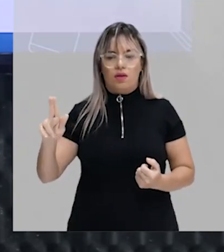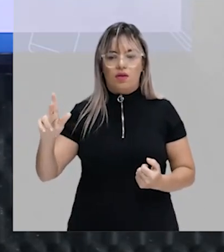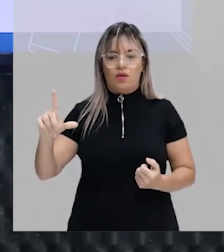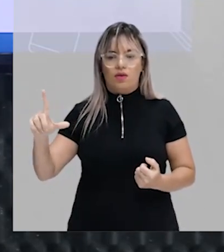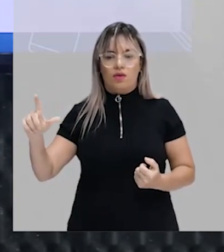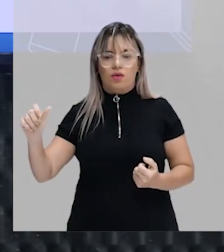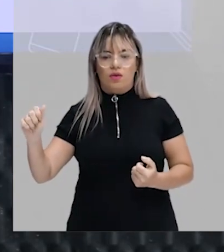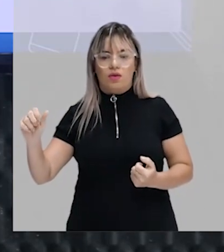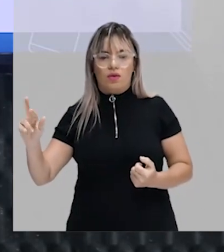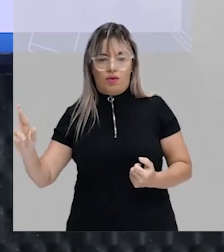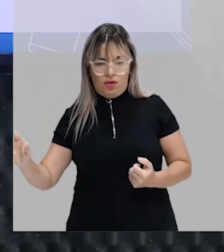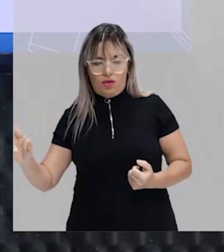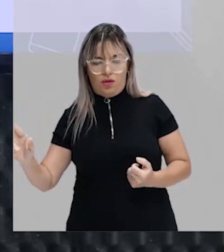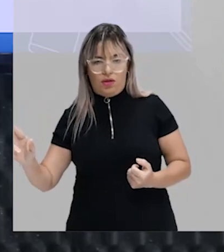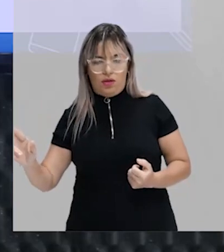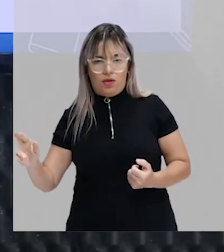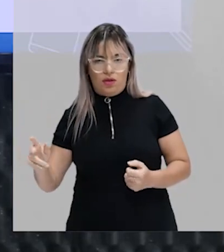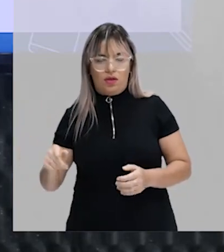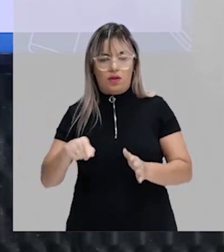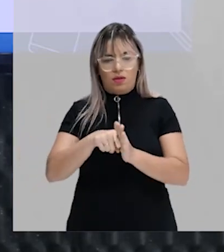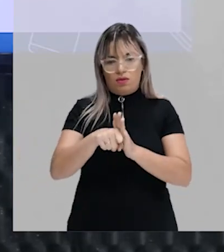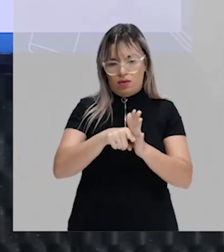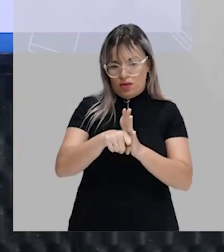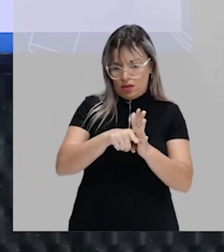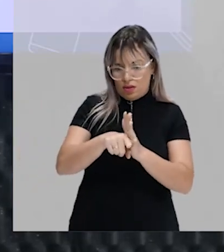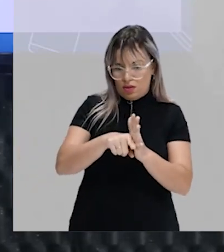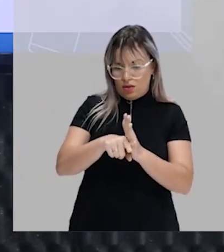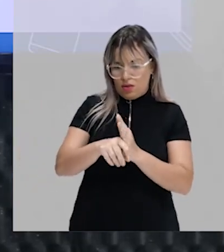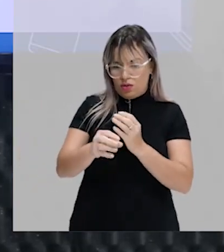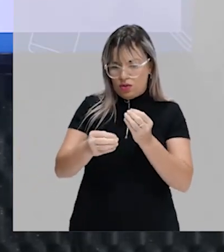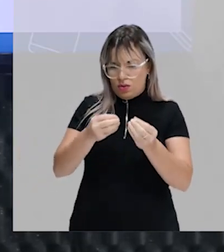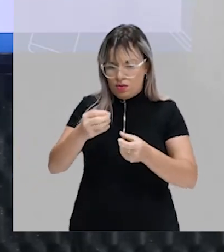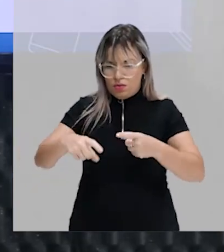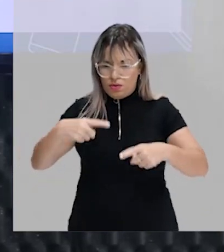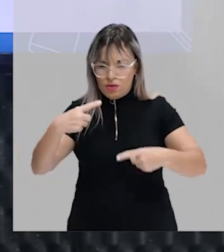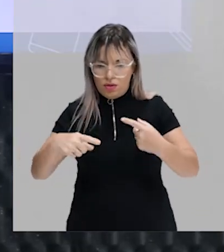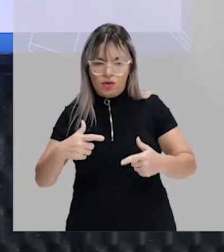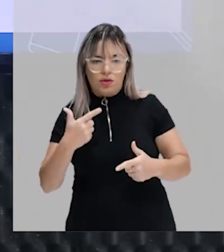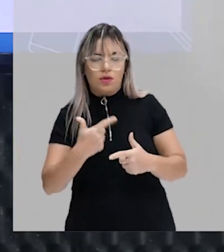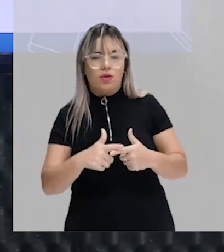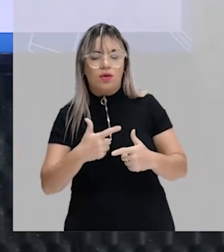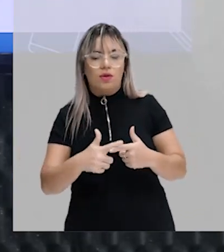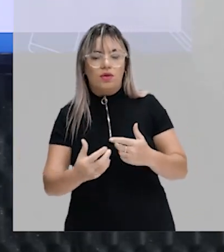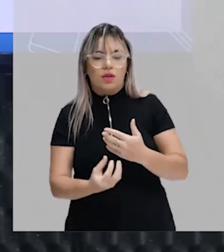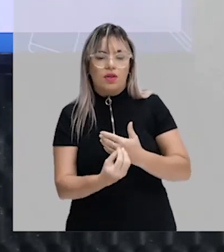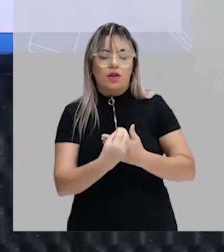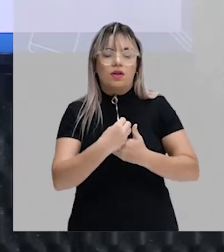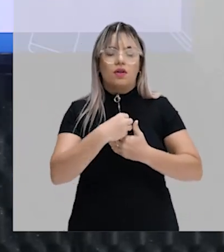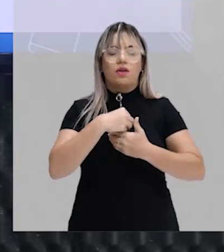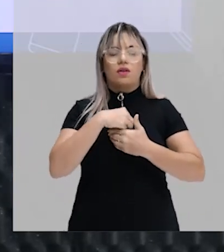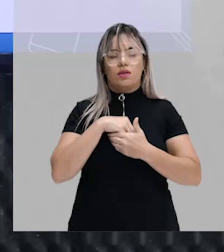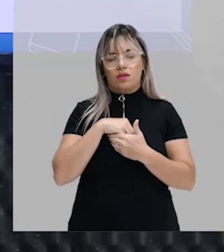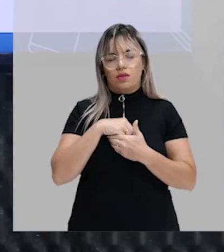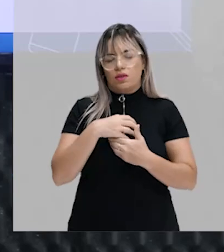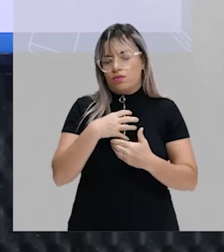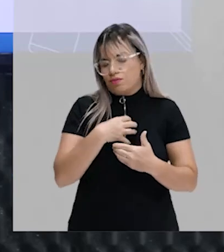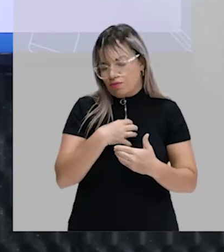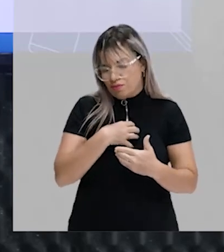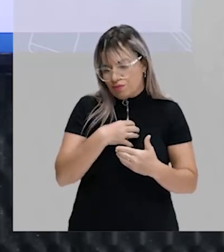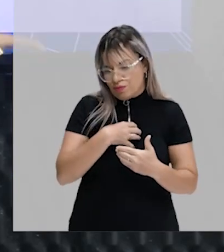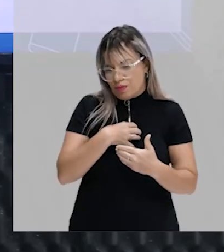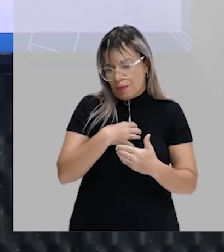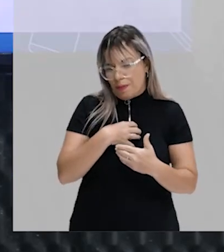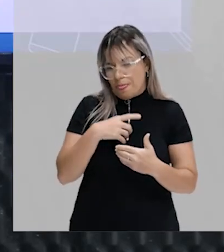problemas internos dos indivíduos. Então, gente, essa geração aí de 45 é uma geração bem mais atenada para os problemas sociais e